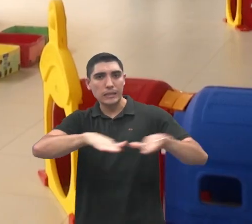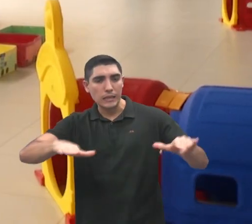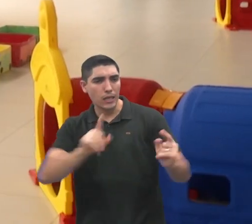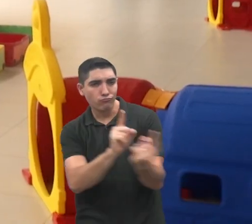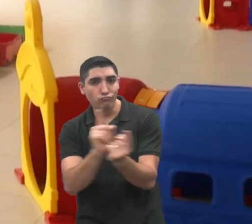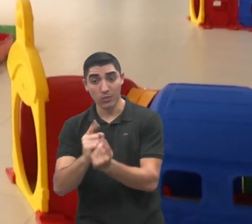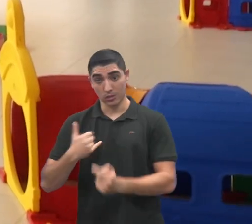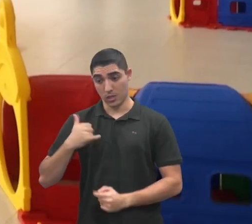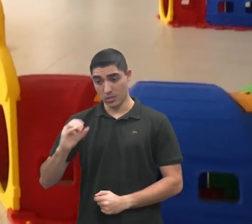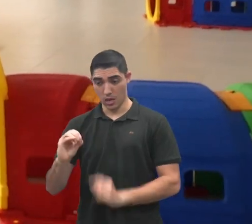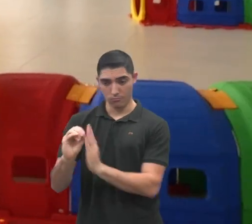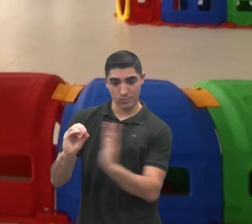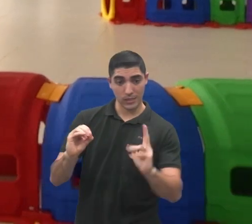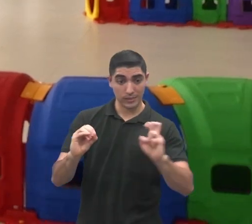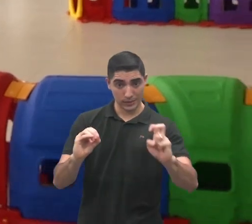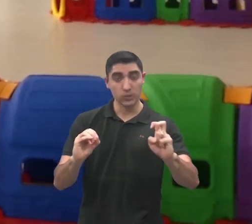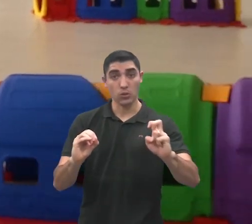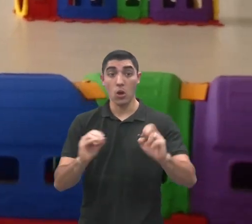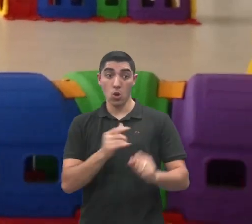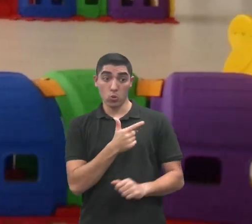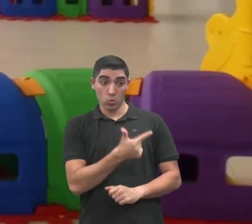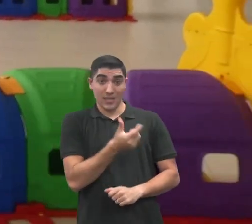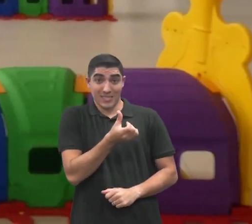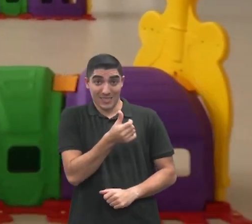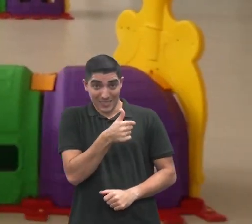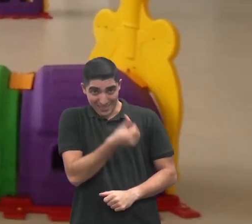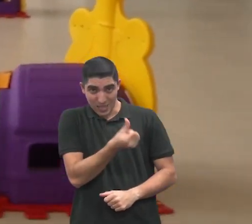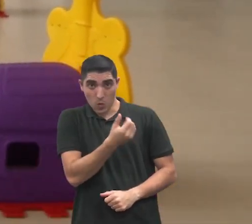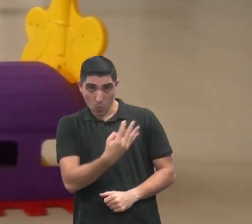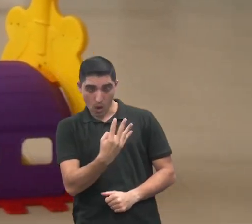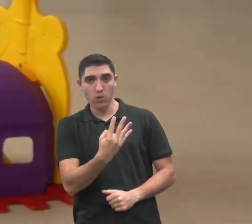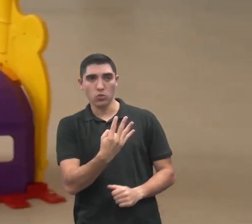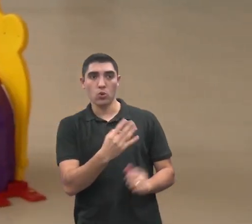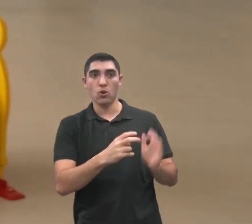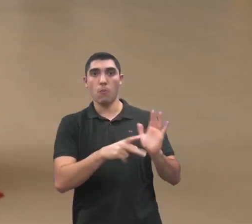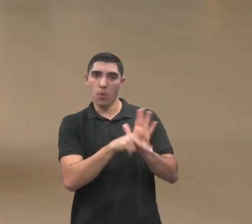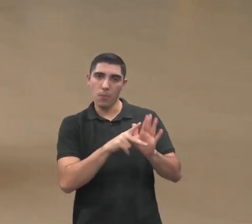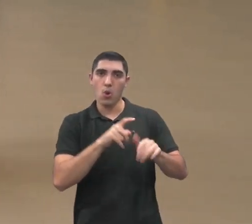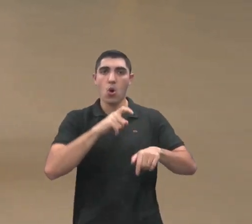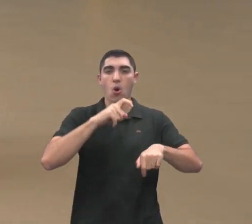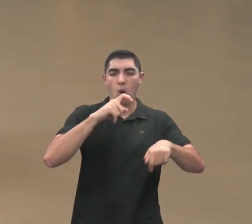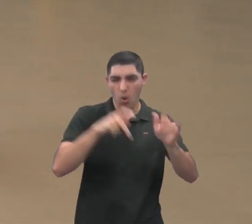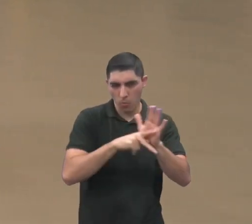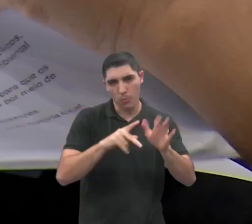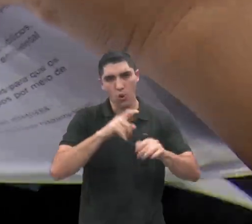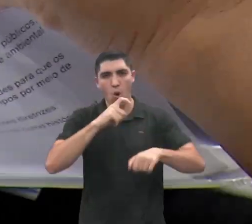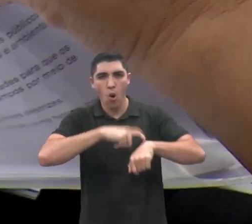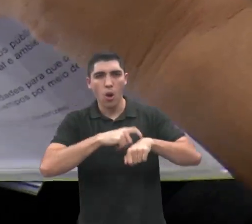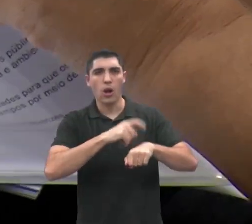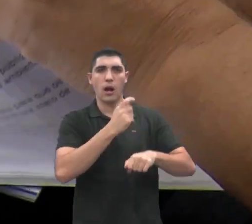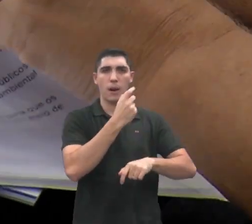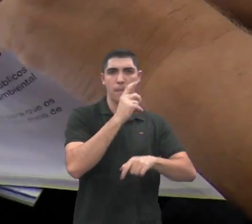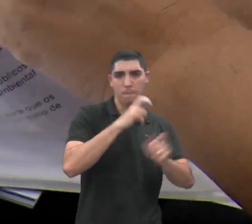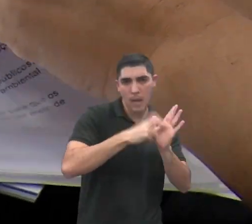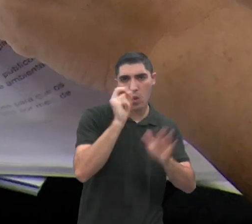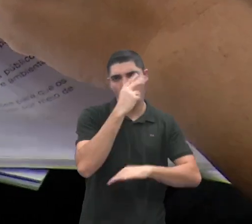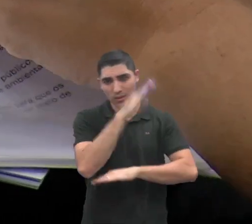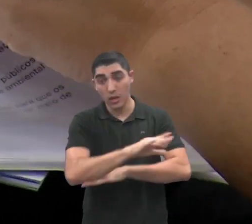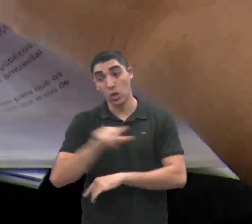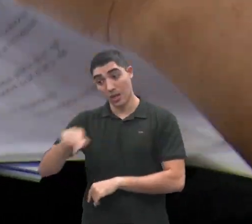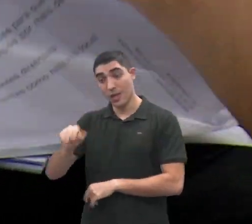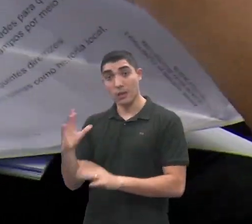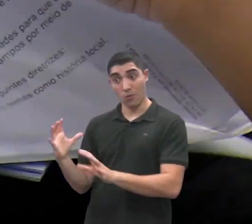anos, sendo 274 em período parcial e 96 em período integral. As outras 2